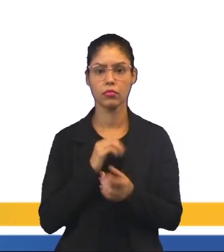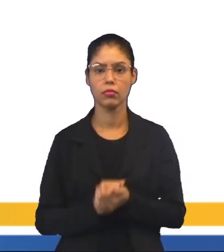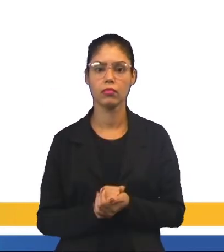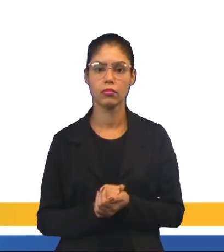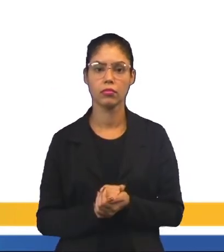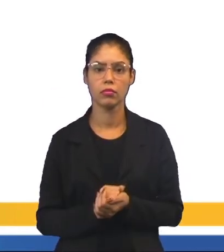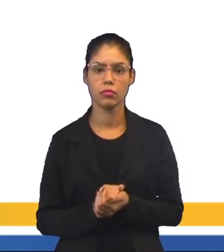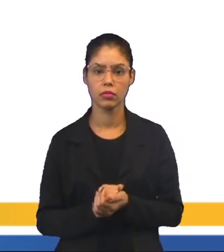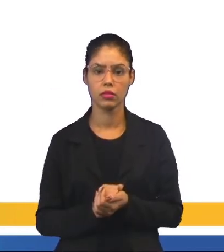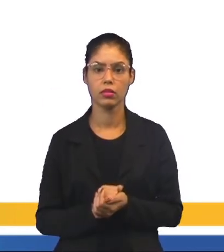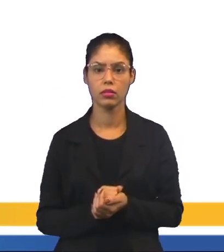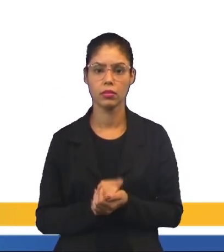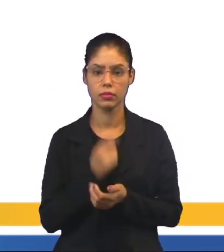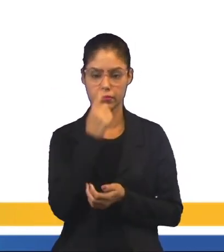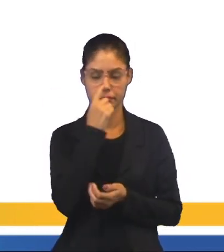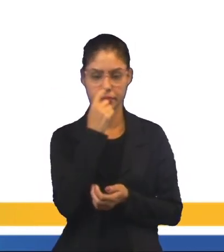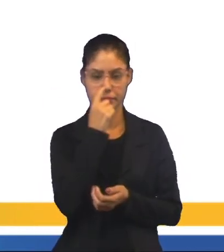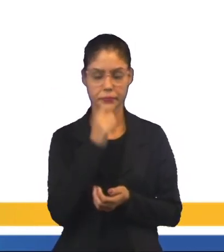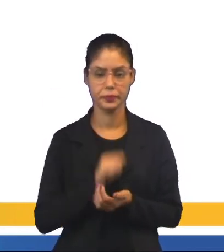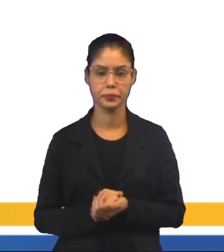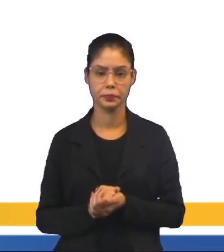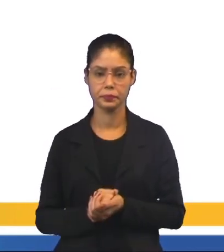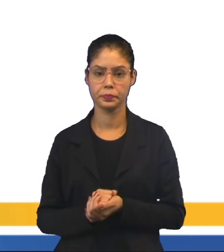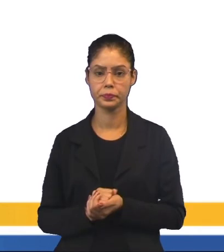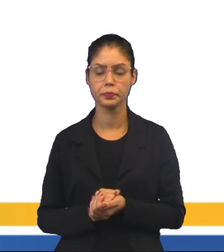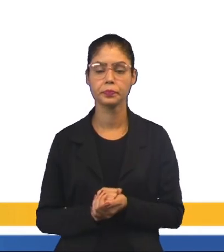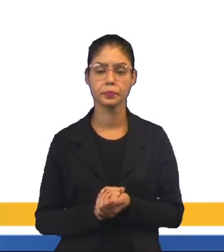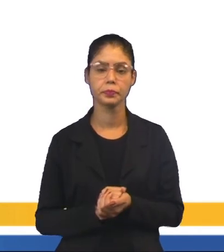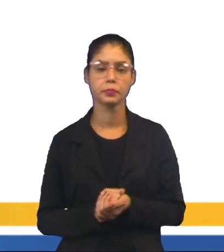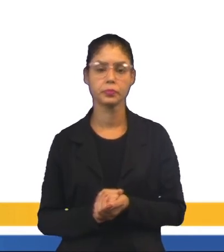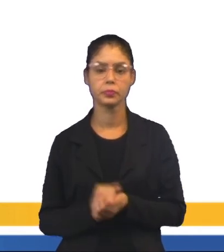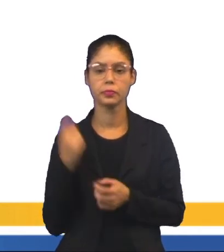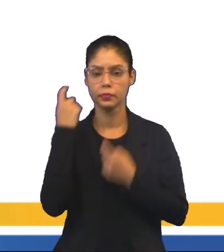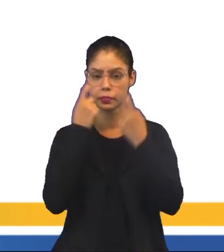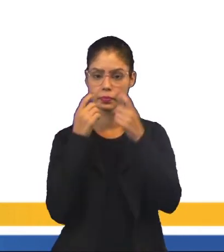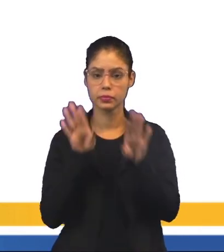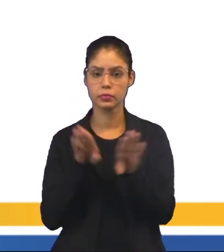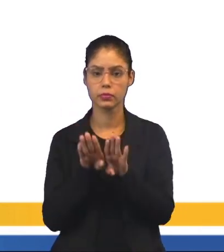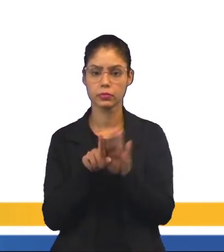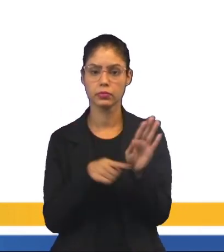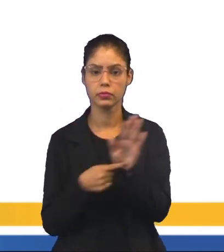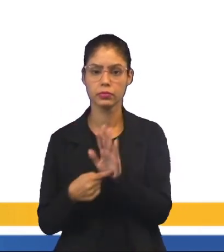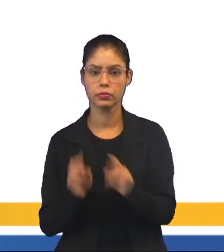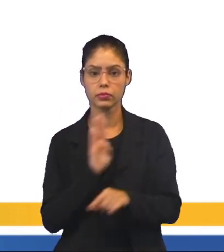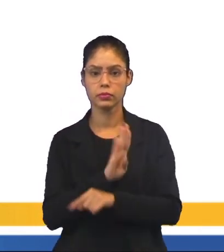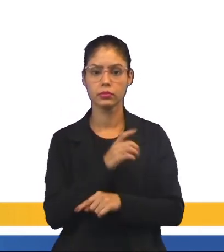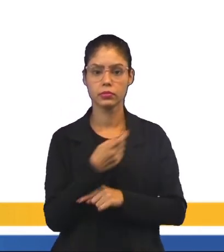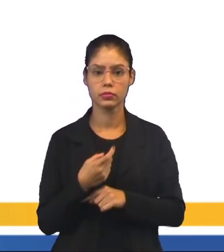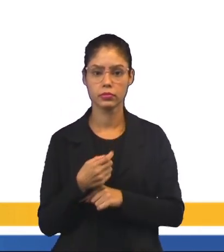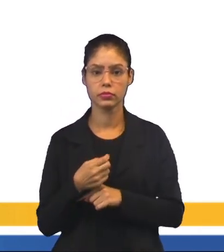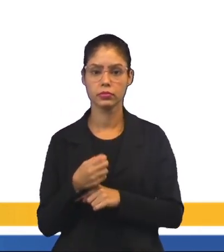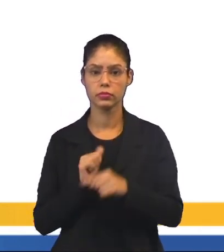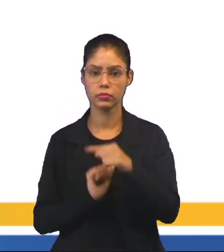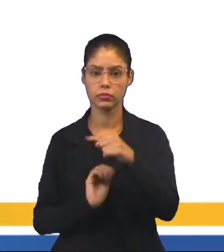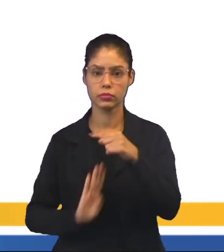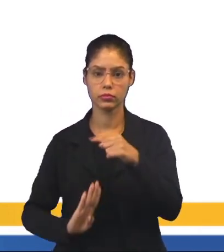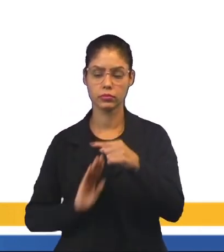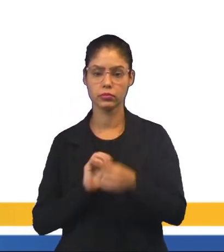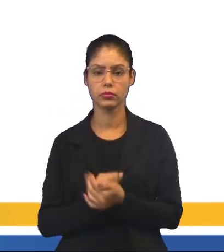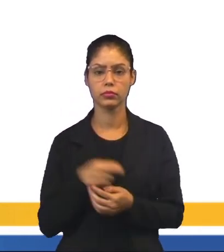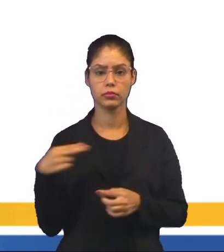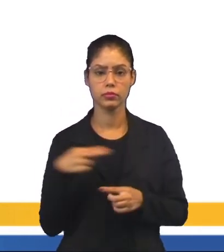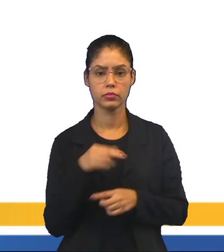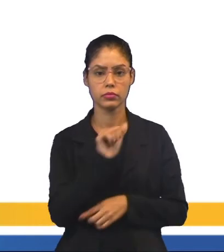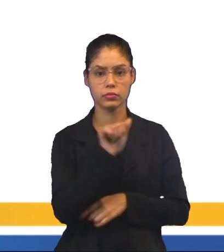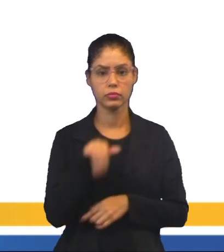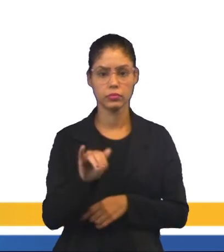encontraremos essa sugestão, ou seja, essa expressão bx sobre AB, que é